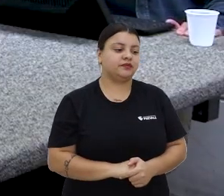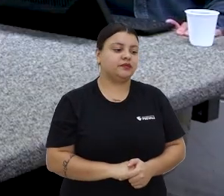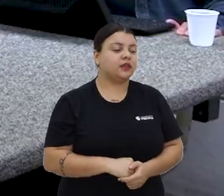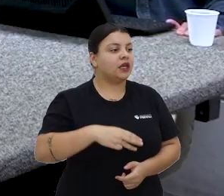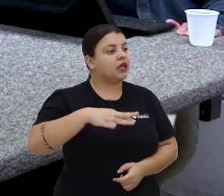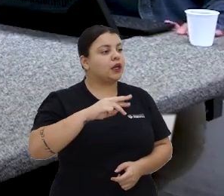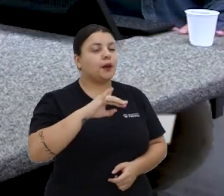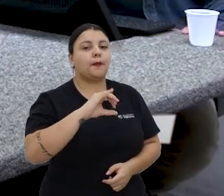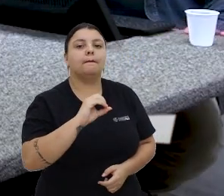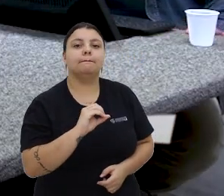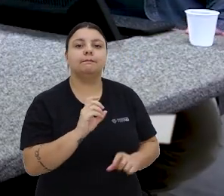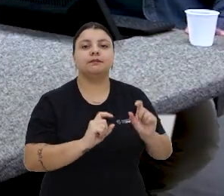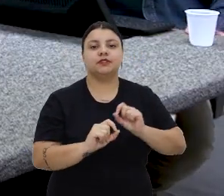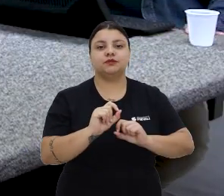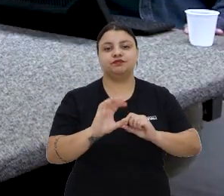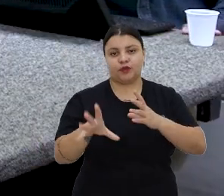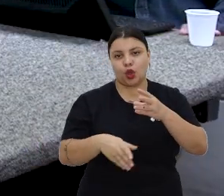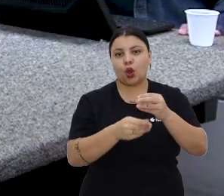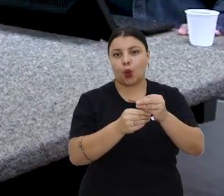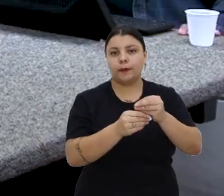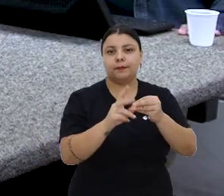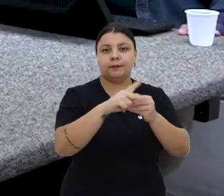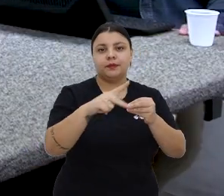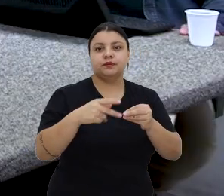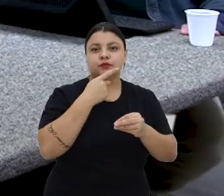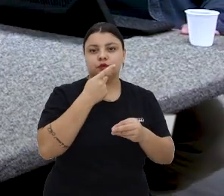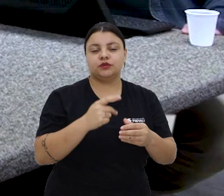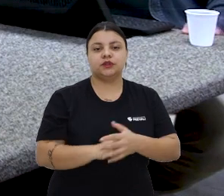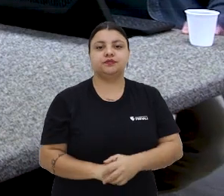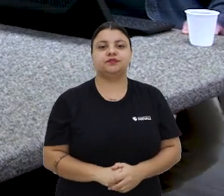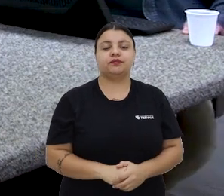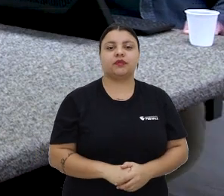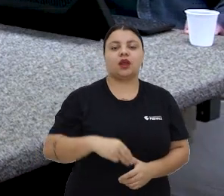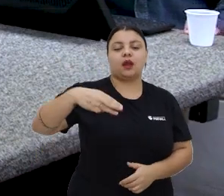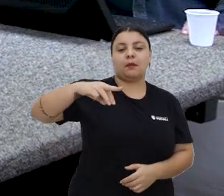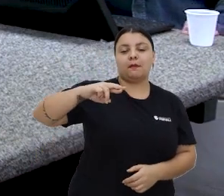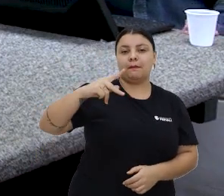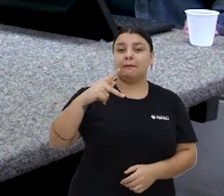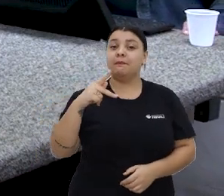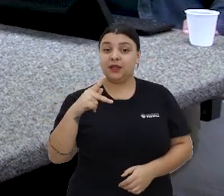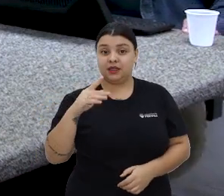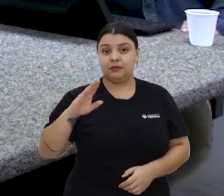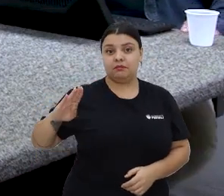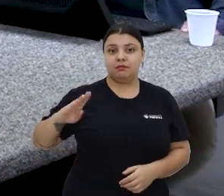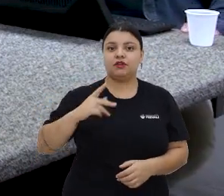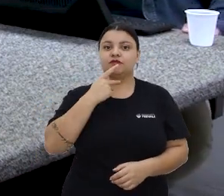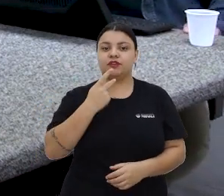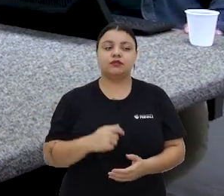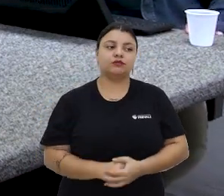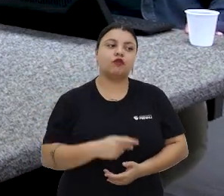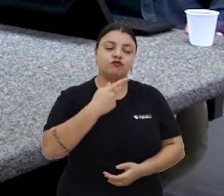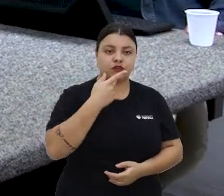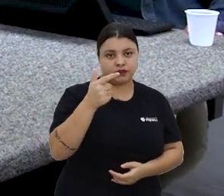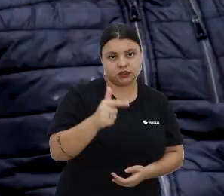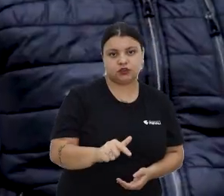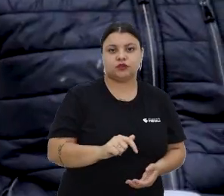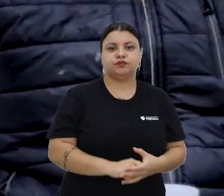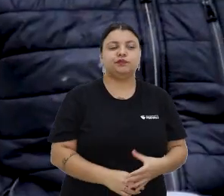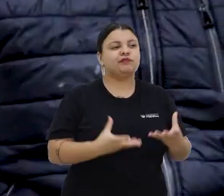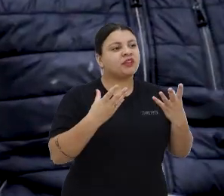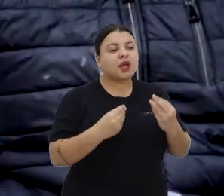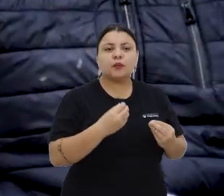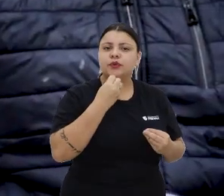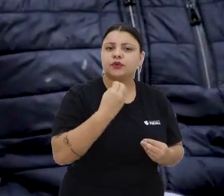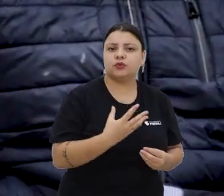Márcio, até complementando o que o prof disse, né? O Mark B foi o nosso último entrevistado e eu falei isso e vou reforçar. É muito